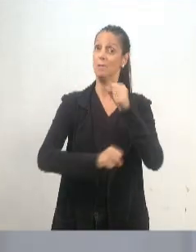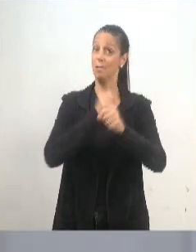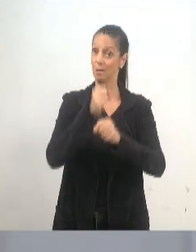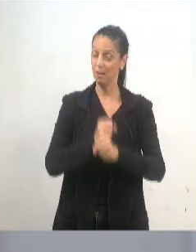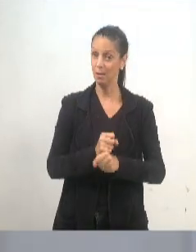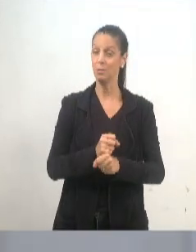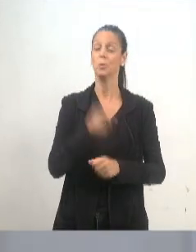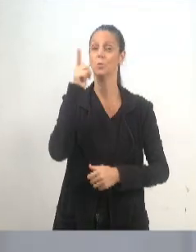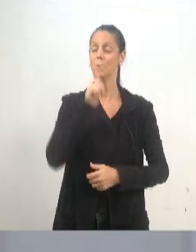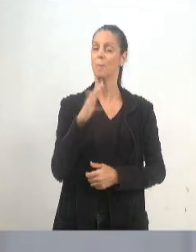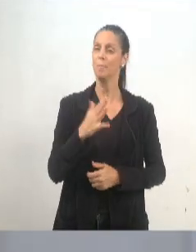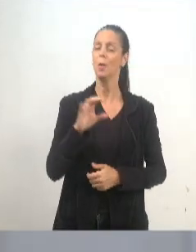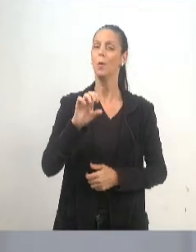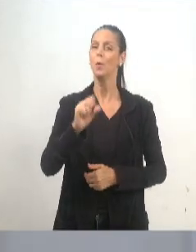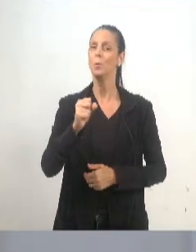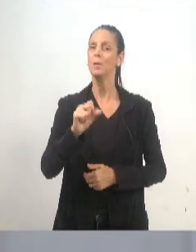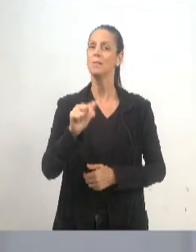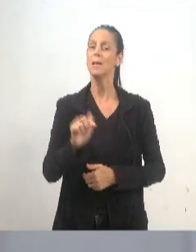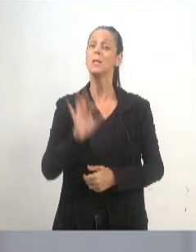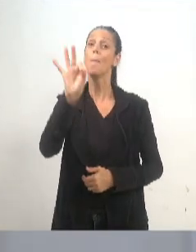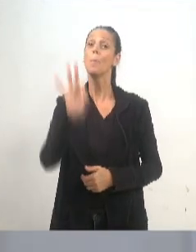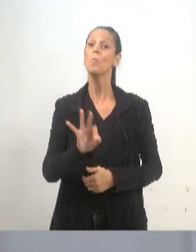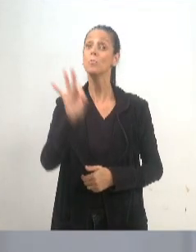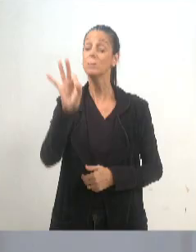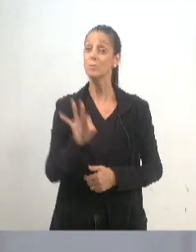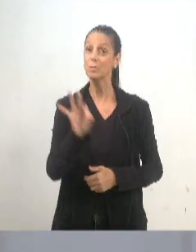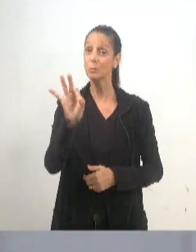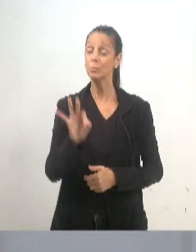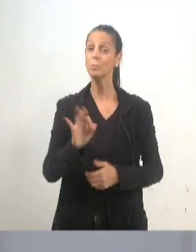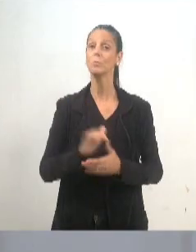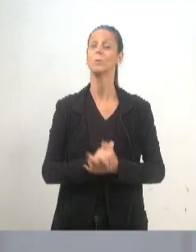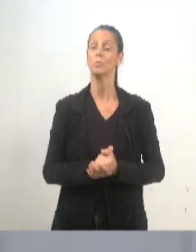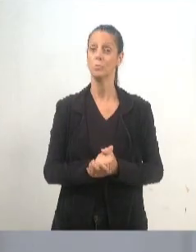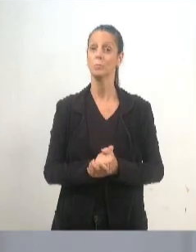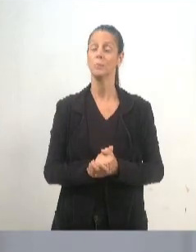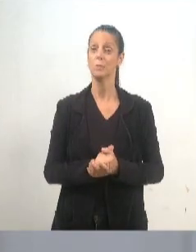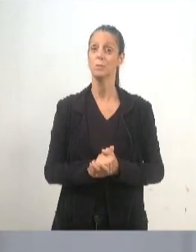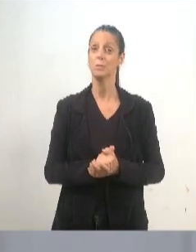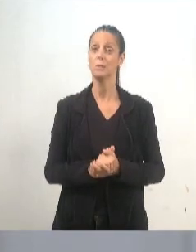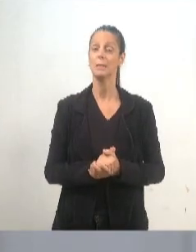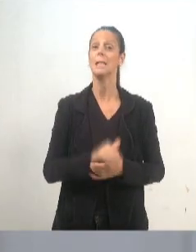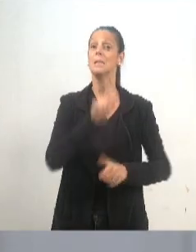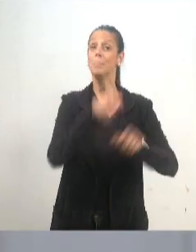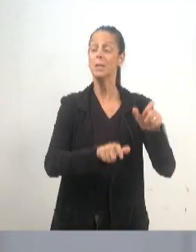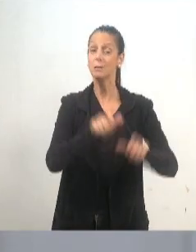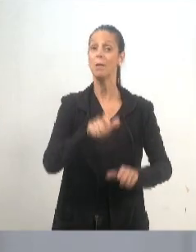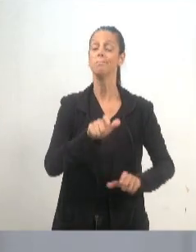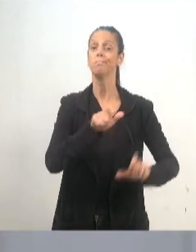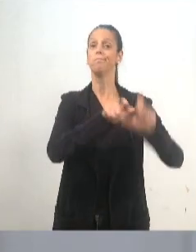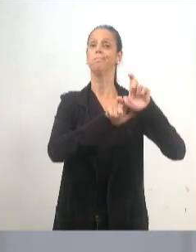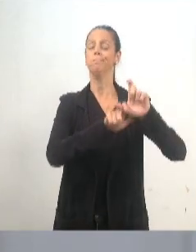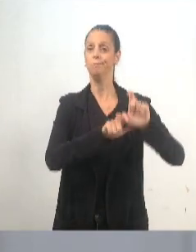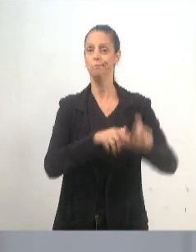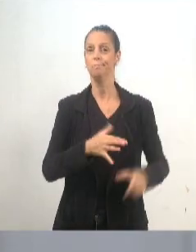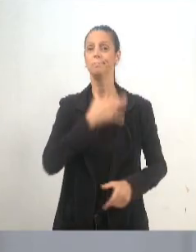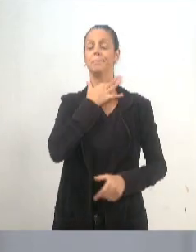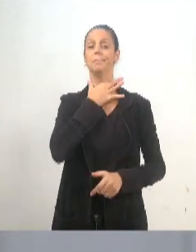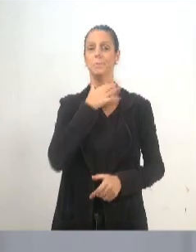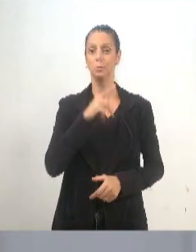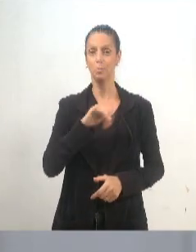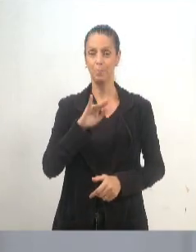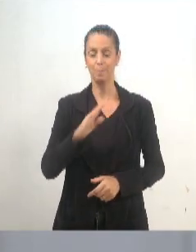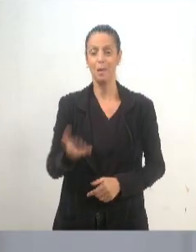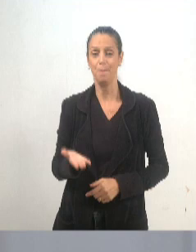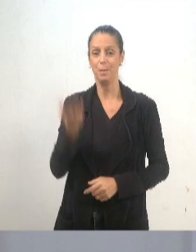em aproximadamente 87% o nível de endividamento do país em relação ao seu PIB, com a expectativa de subir